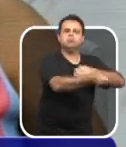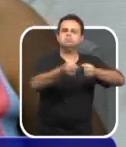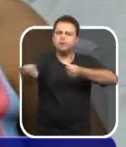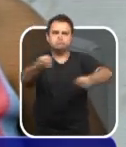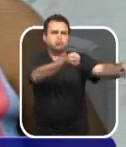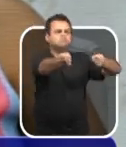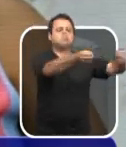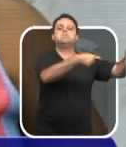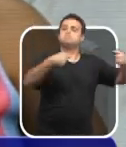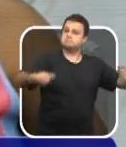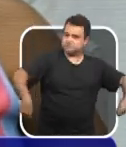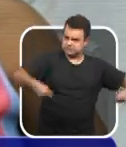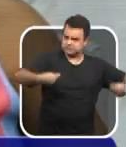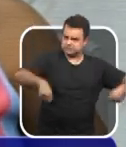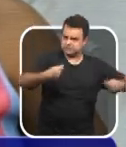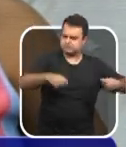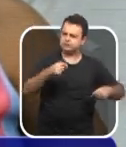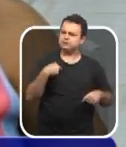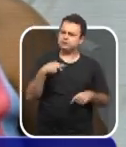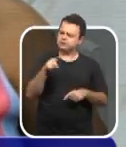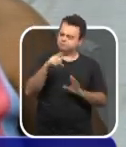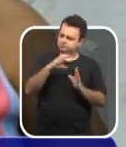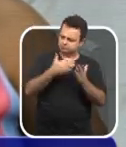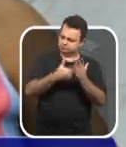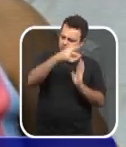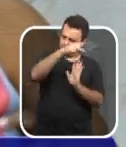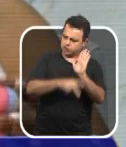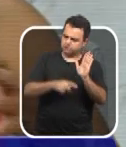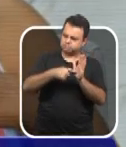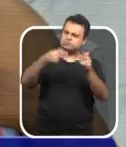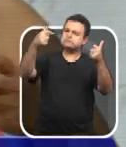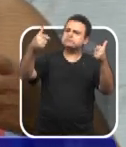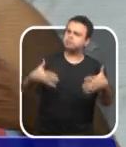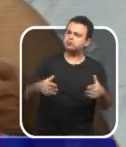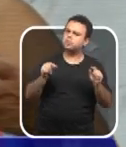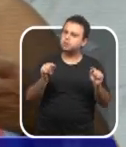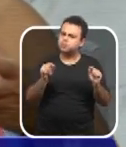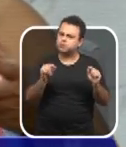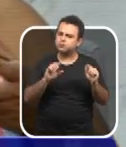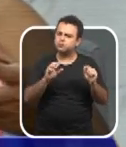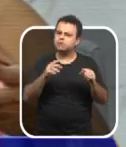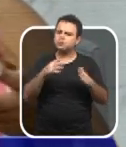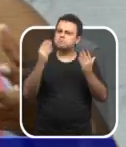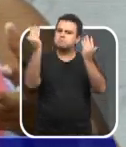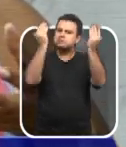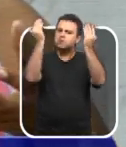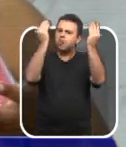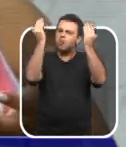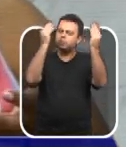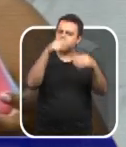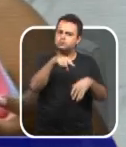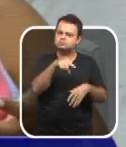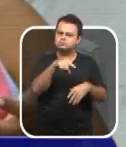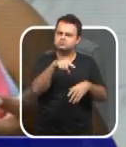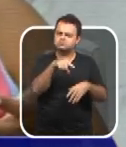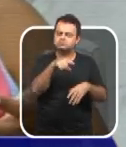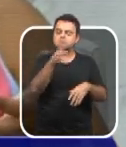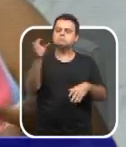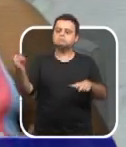Pelo que eu entendi, nós vamos ter somente pessoas para ver esse problema na